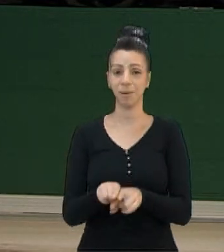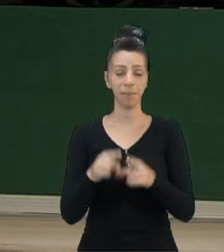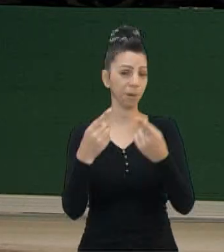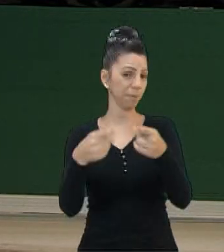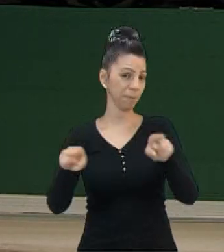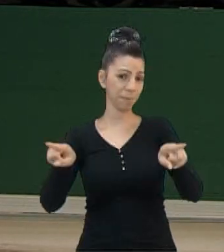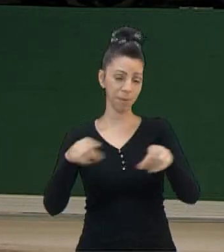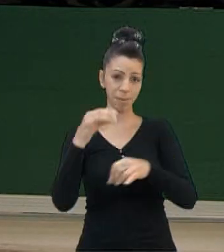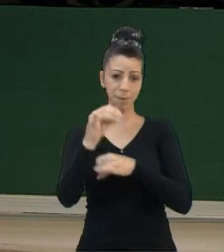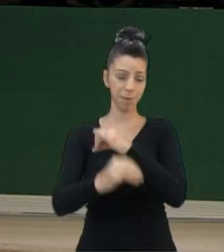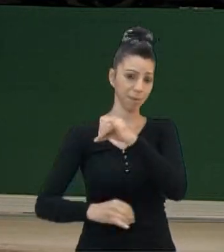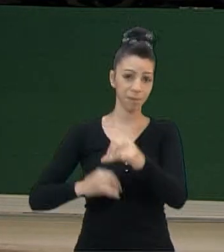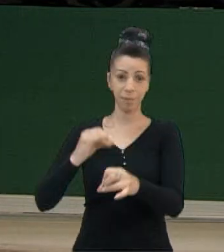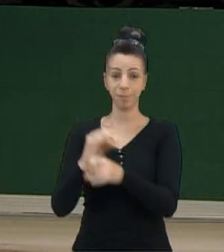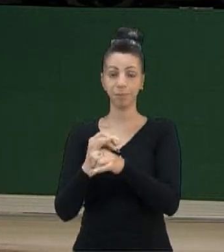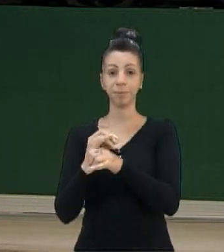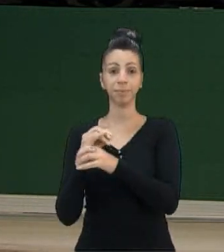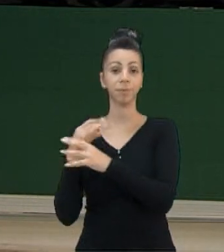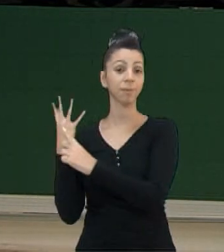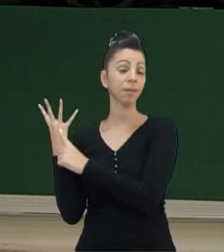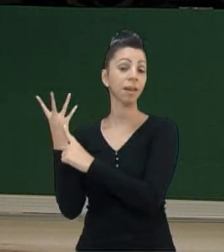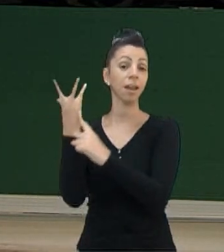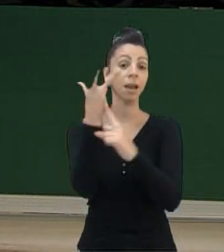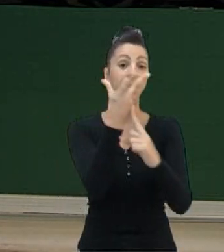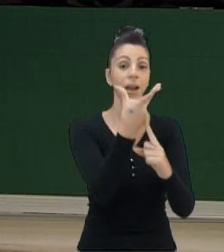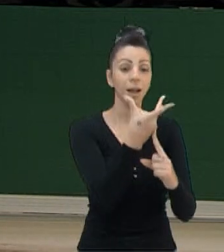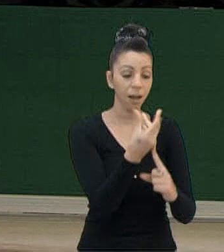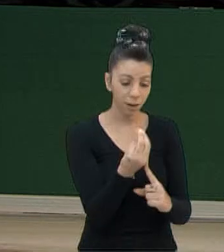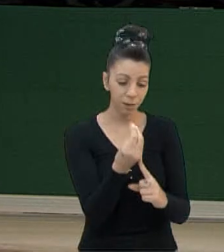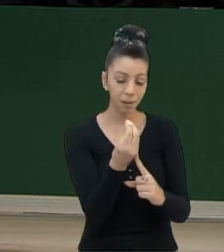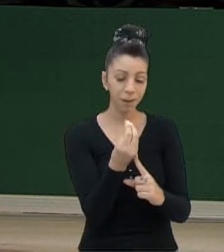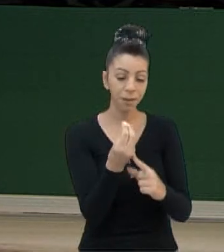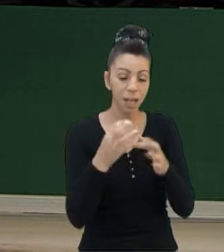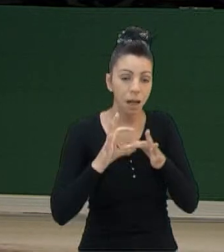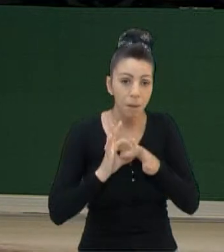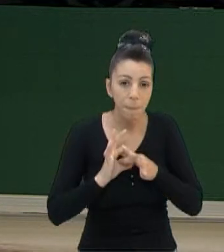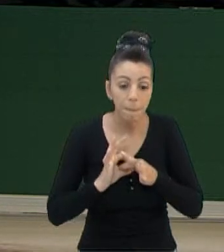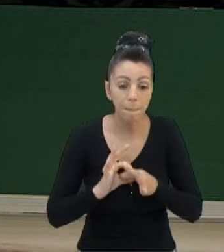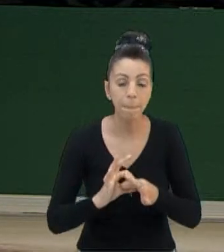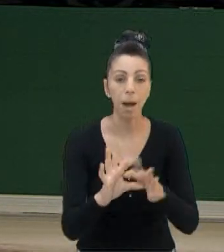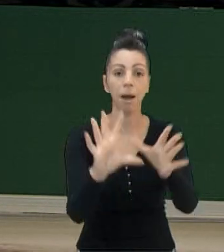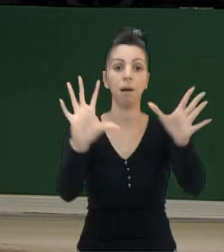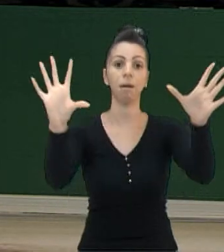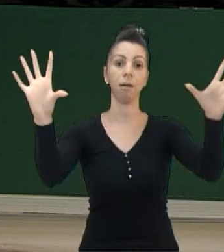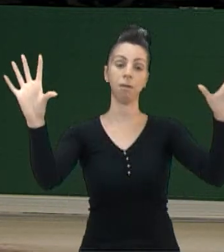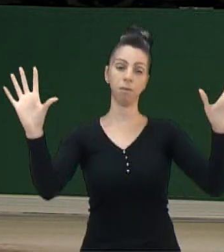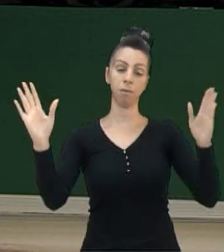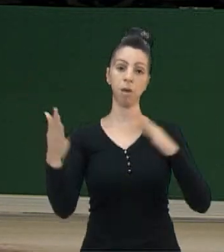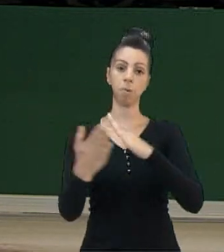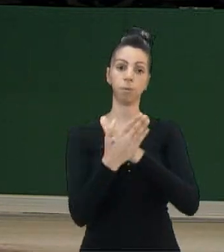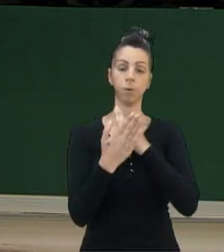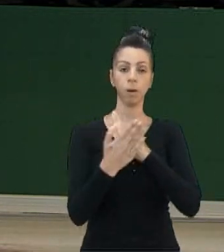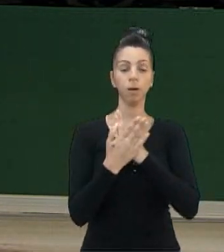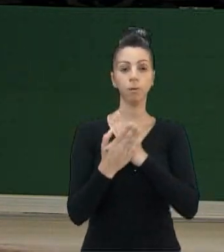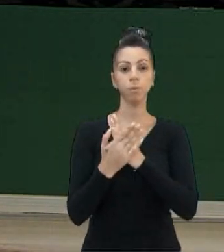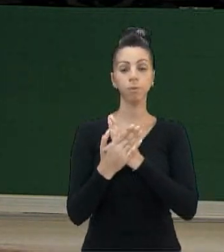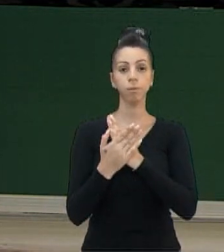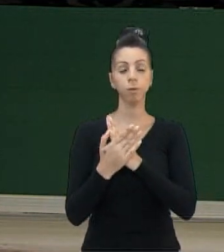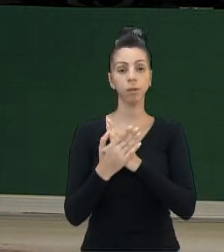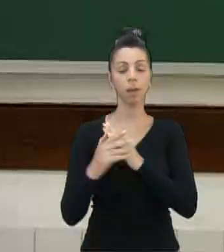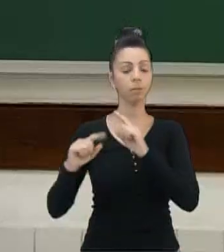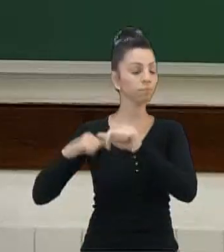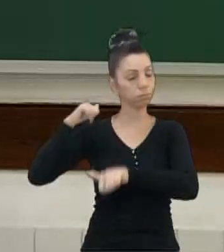orquestras online. Quer dizer, a arte nos liberta, nos ajuda a passar por esse momento. Não é verdade? Então essa é uma